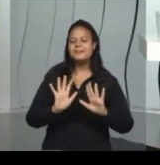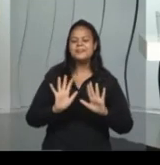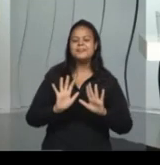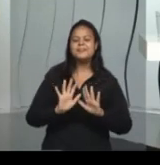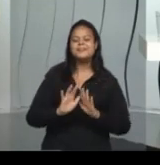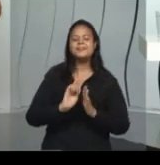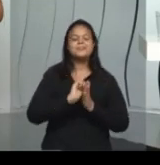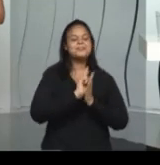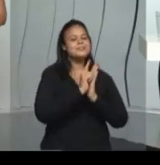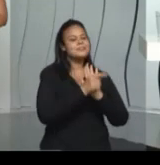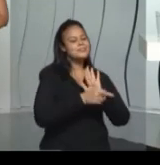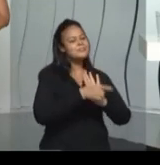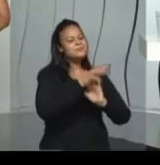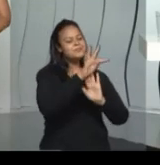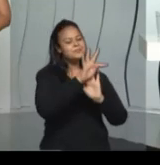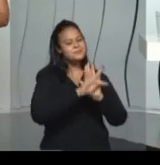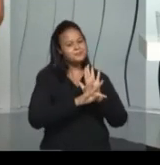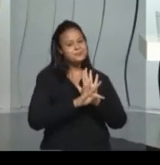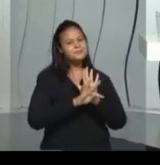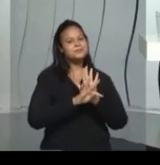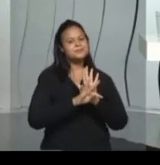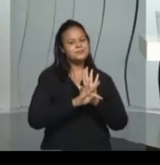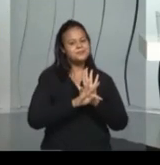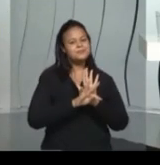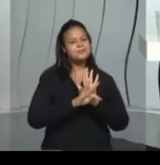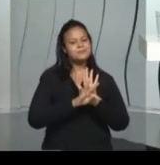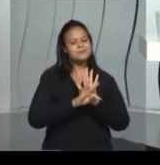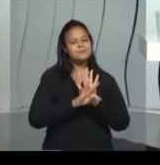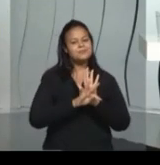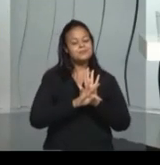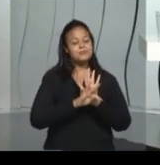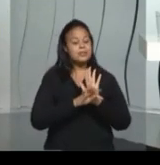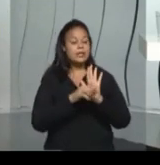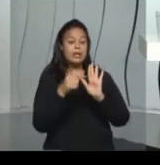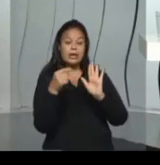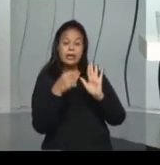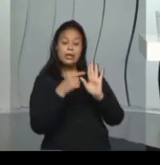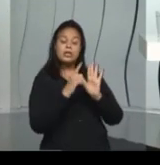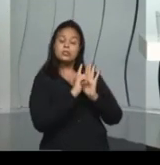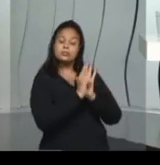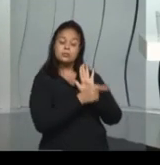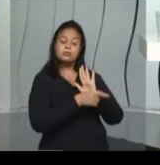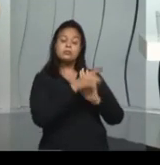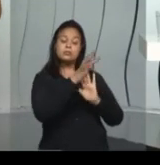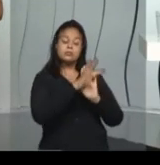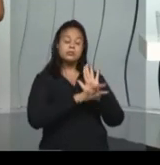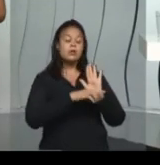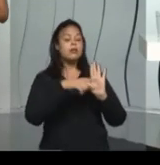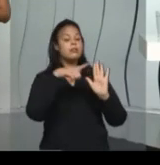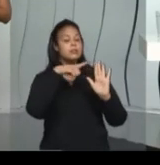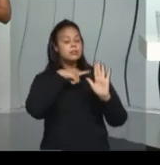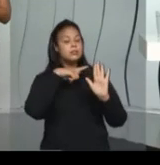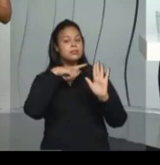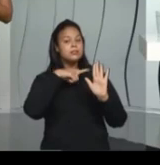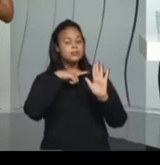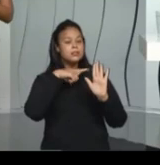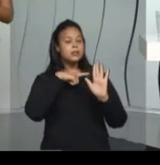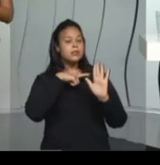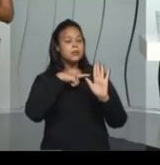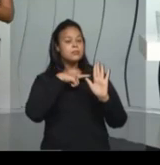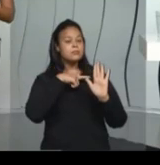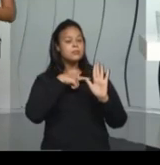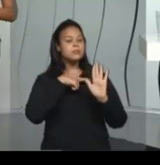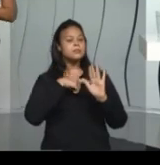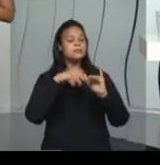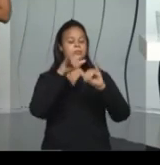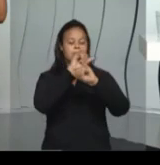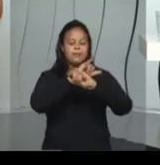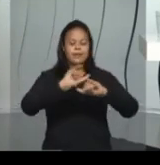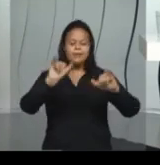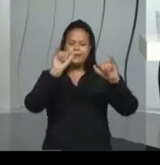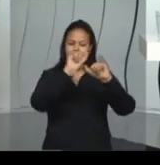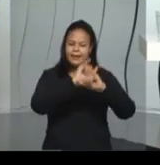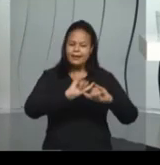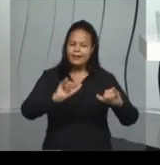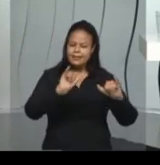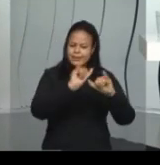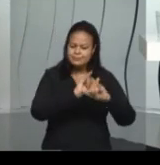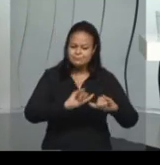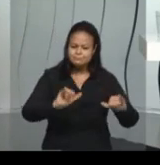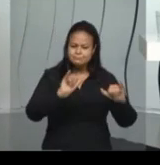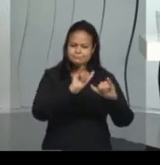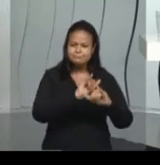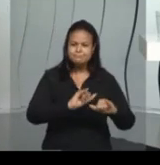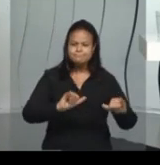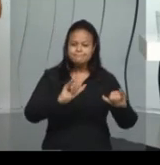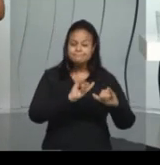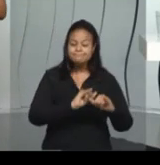dos gêneros textuais. E entre os gêneros textuais, nós temos aí os relatos.